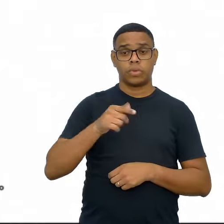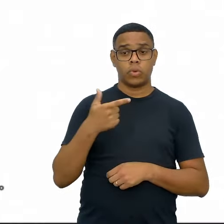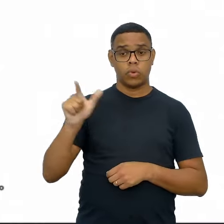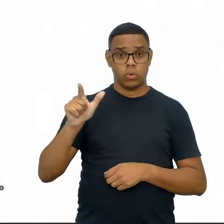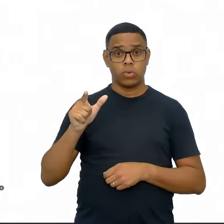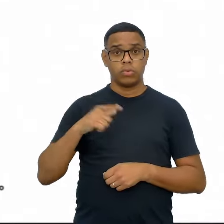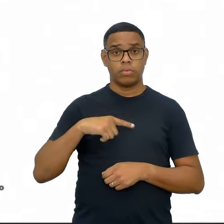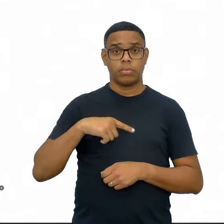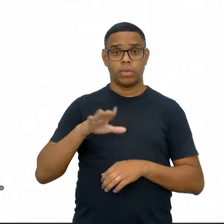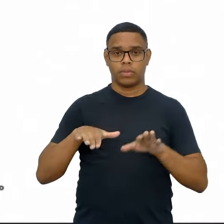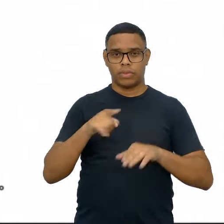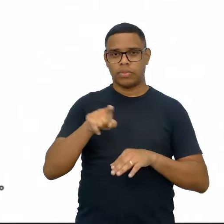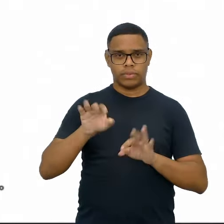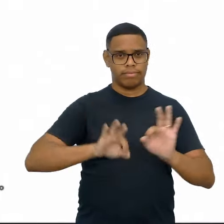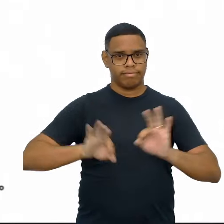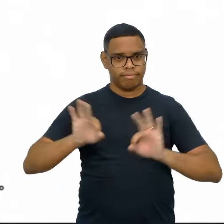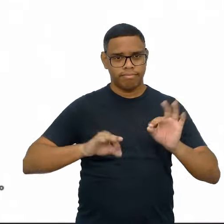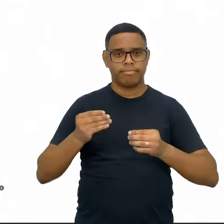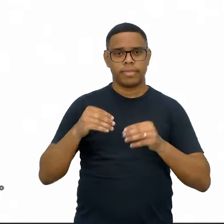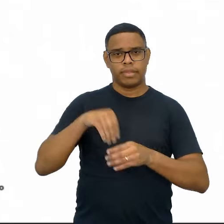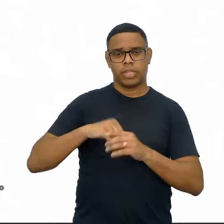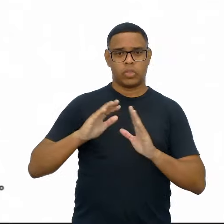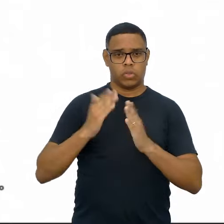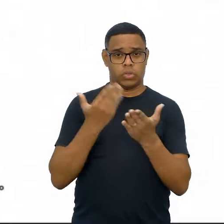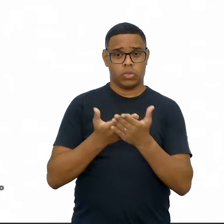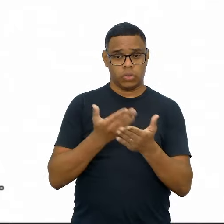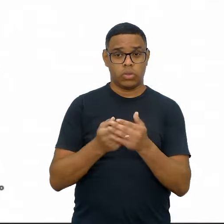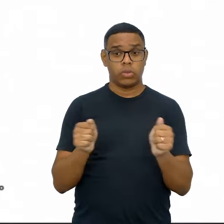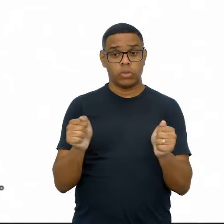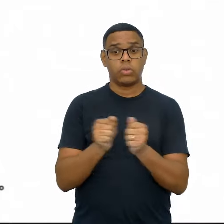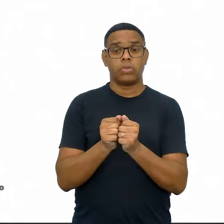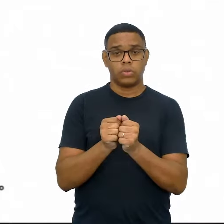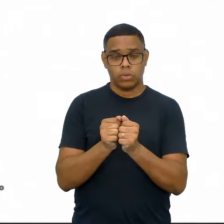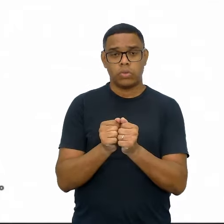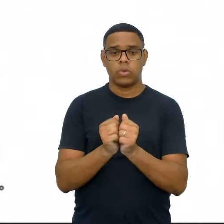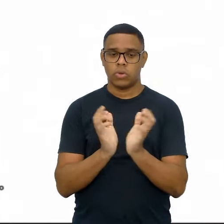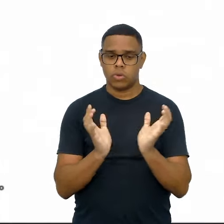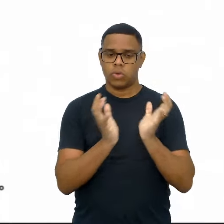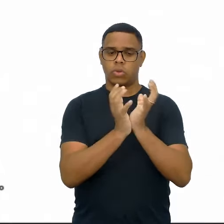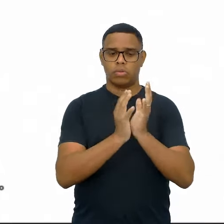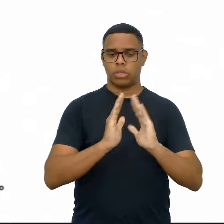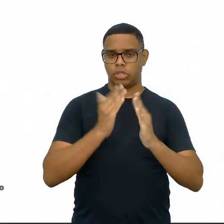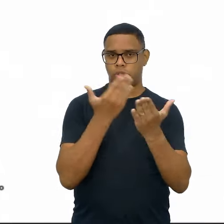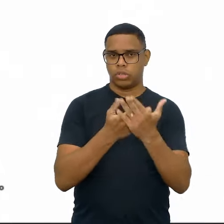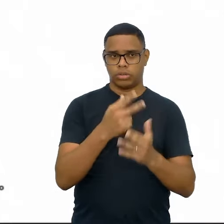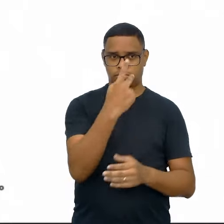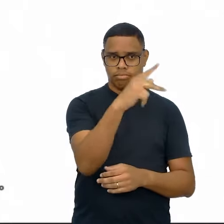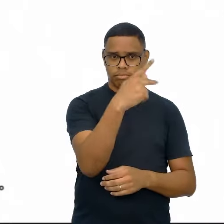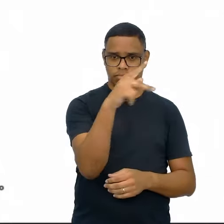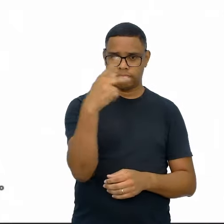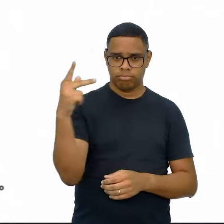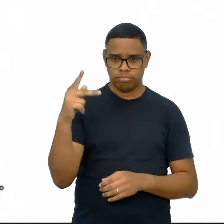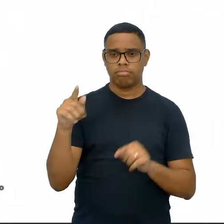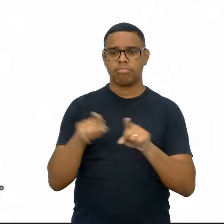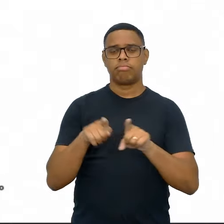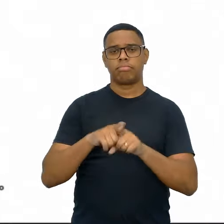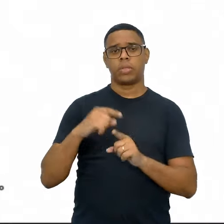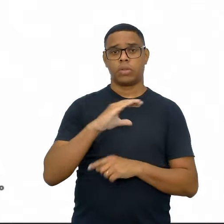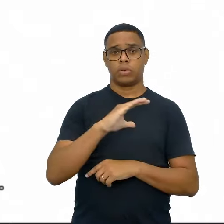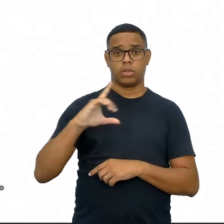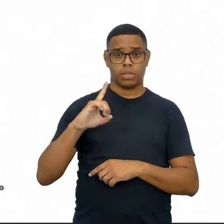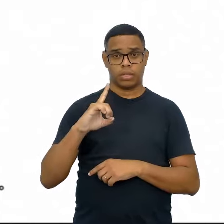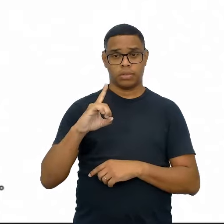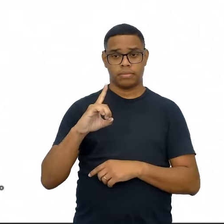né? Que às vezes vocês construíram aí na escola, junto com um grupo da escola de vocês, junto com os coordenadores. E